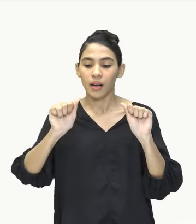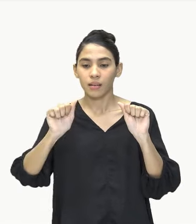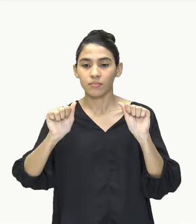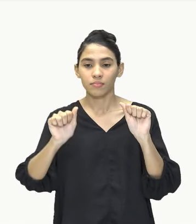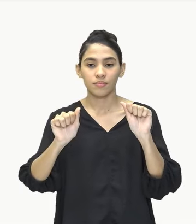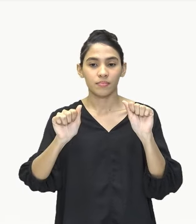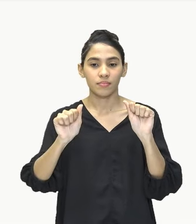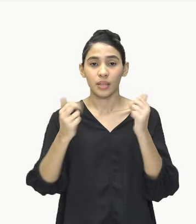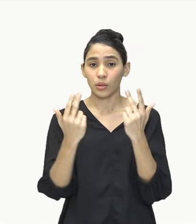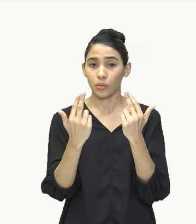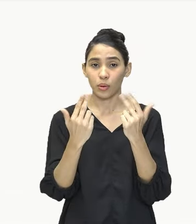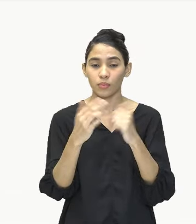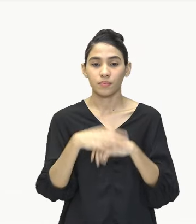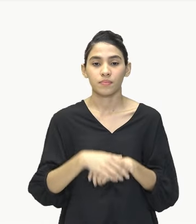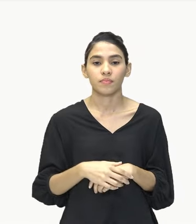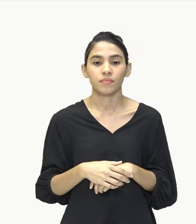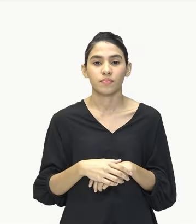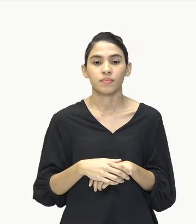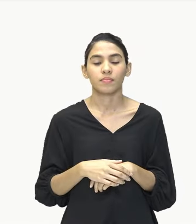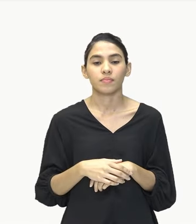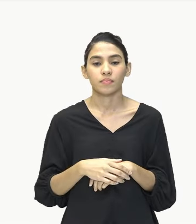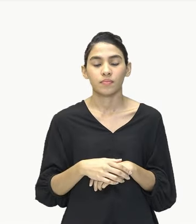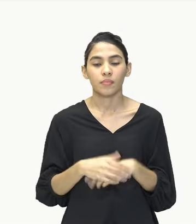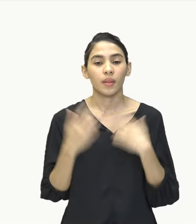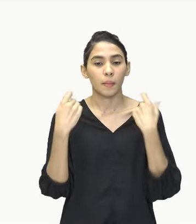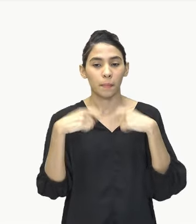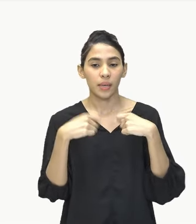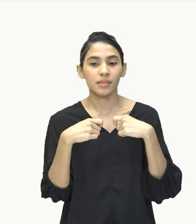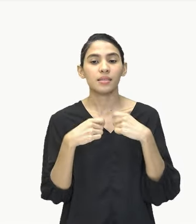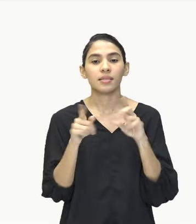A. E essa variável tem que estar